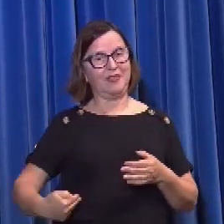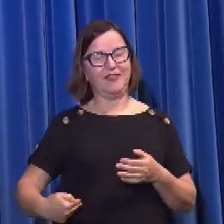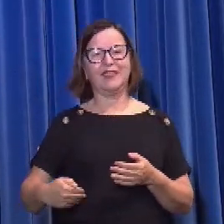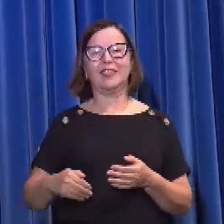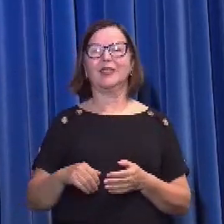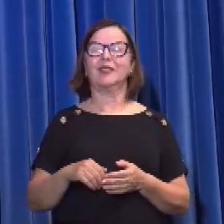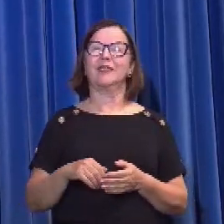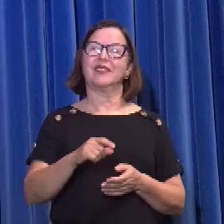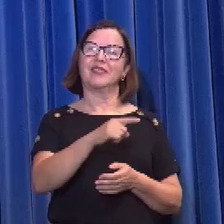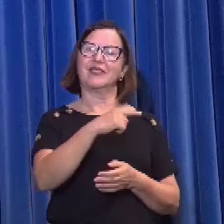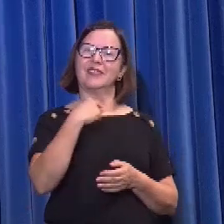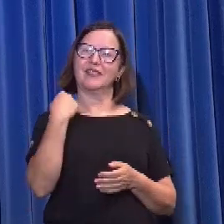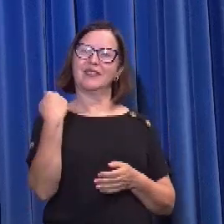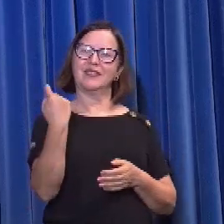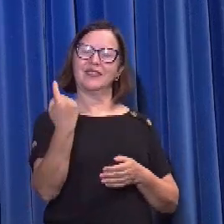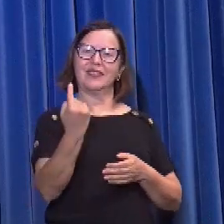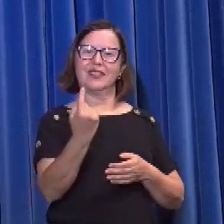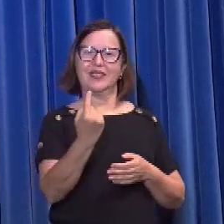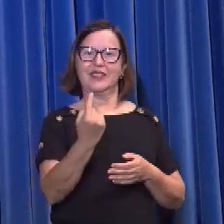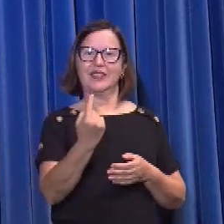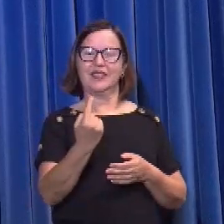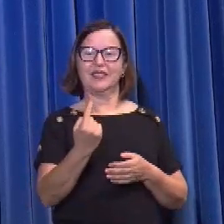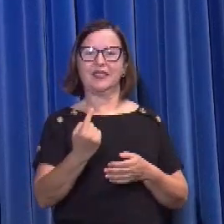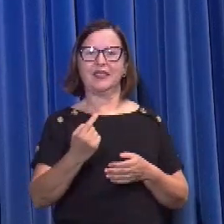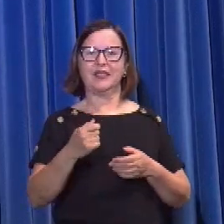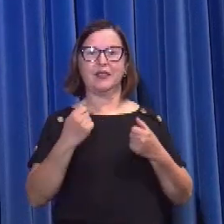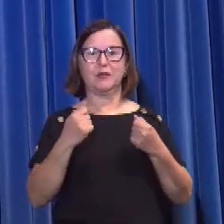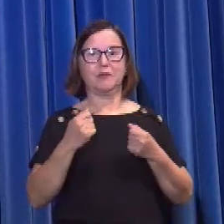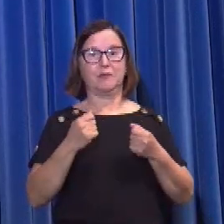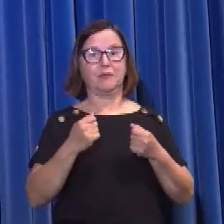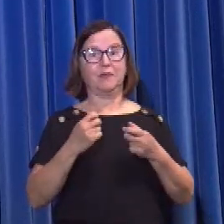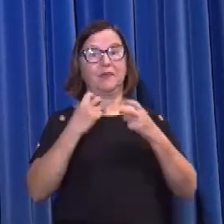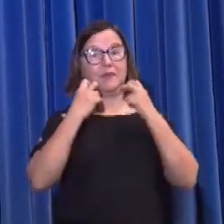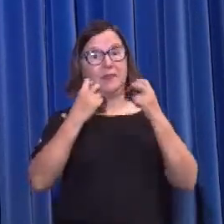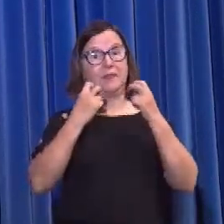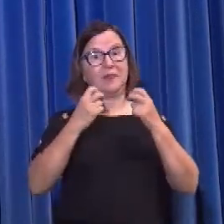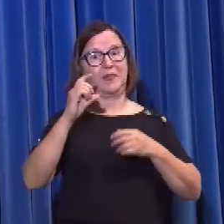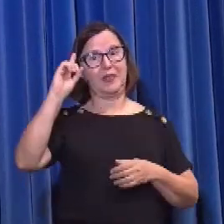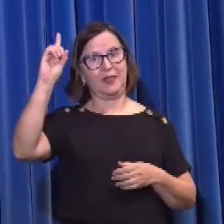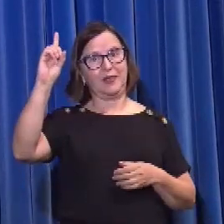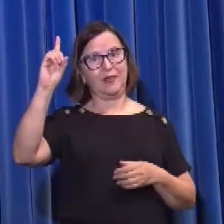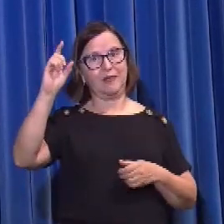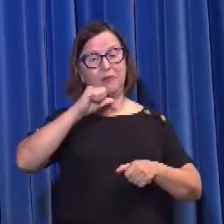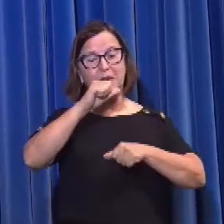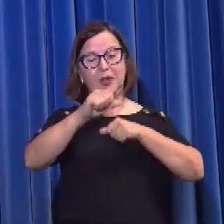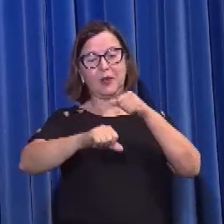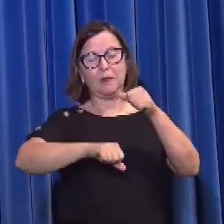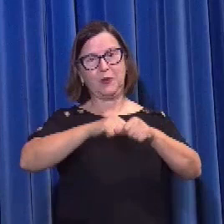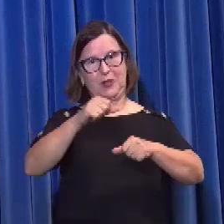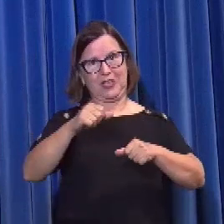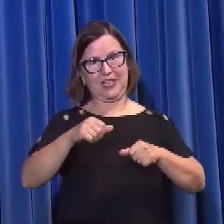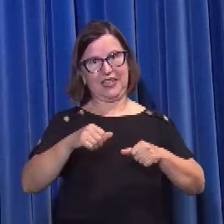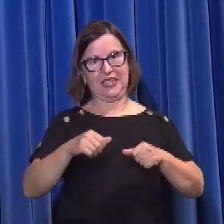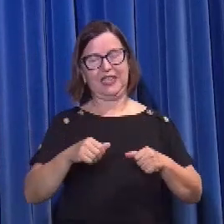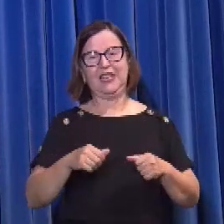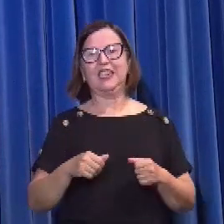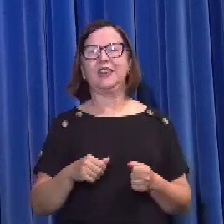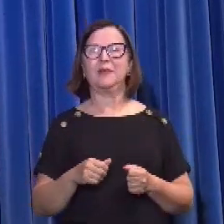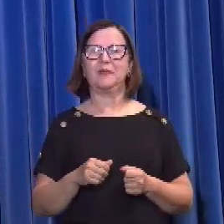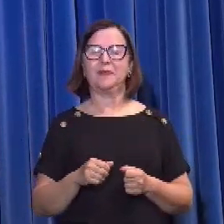nós pedimos a Deus para que essa situação mude, para que essa